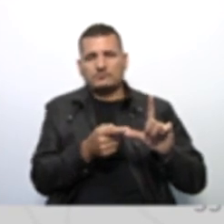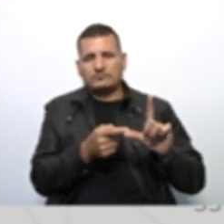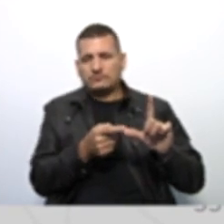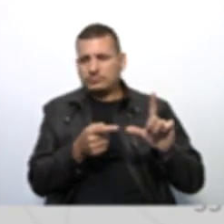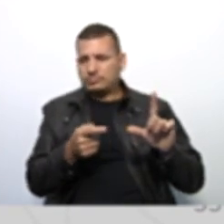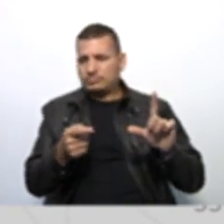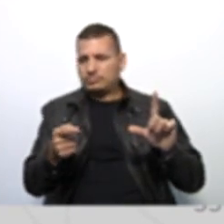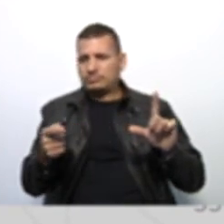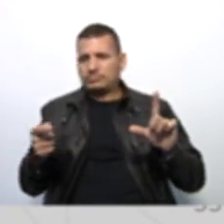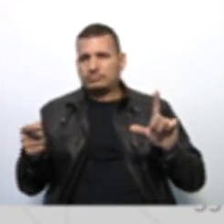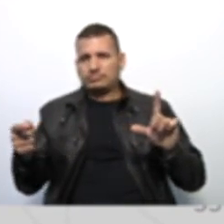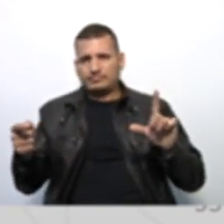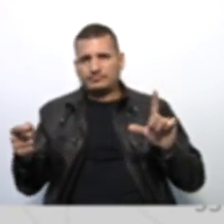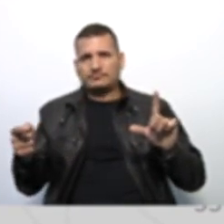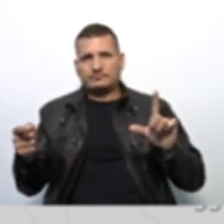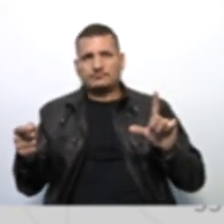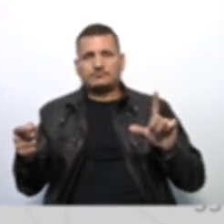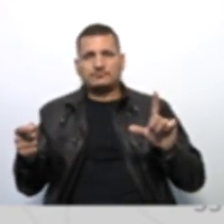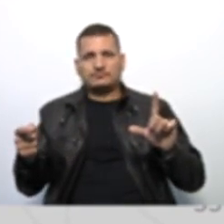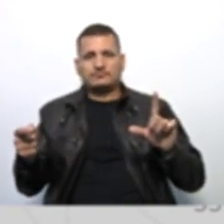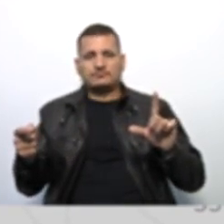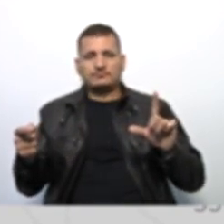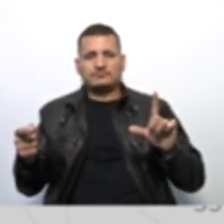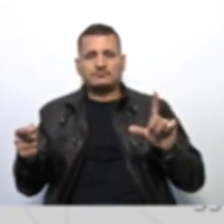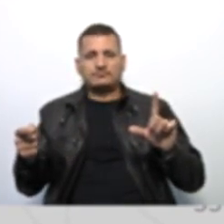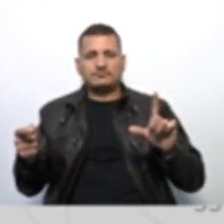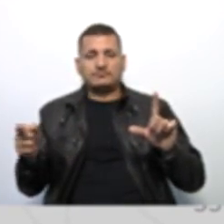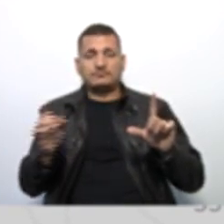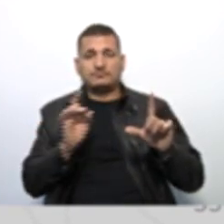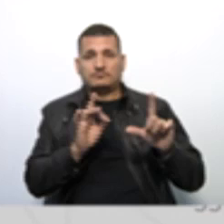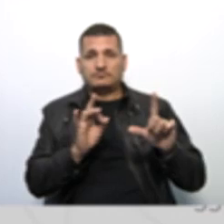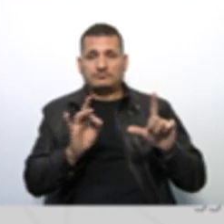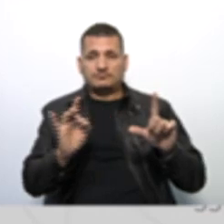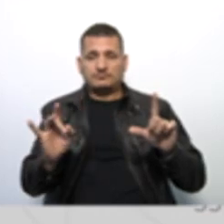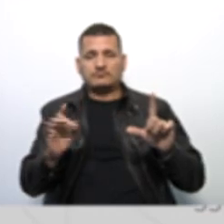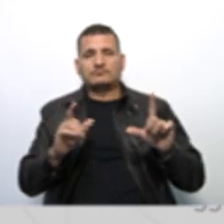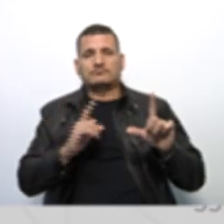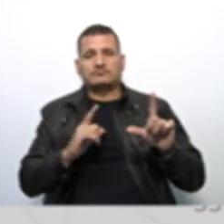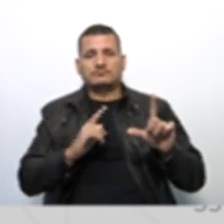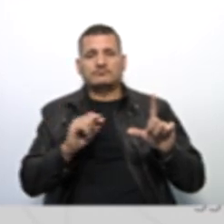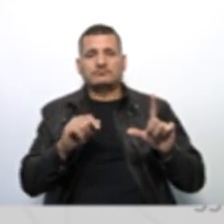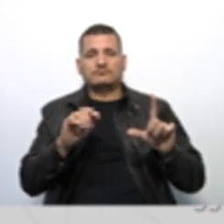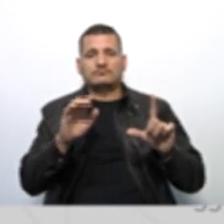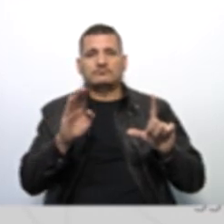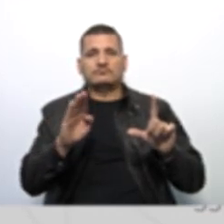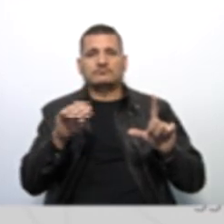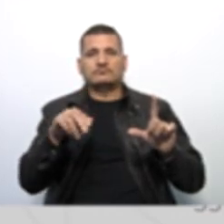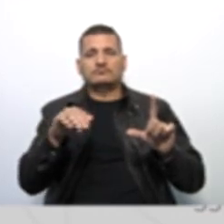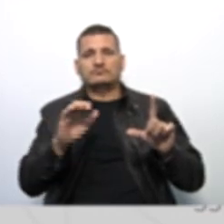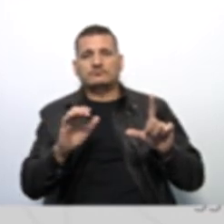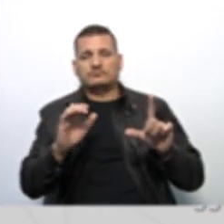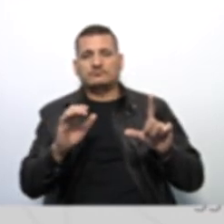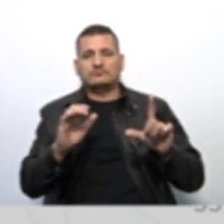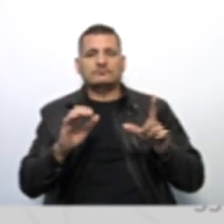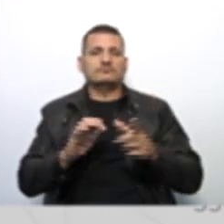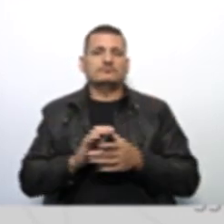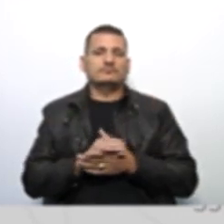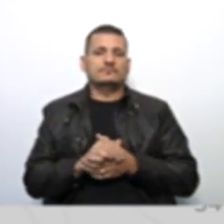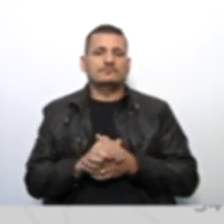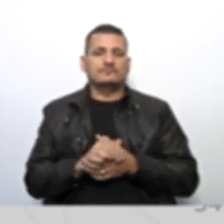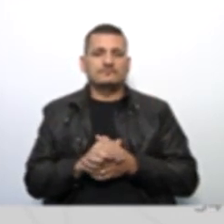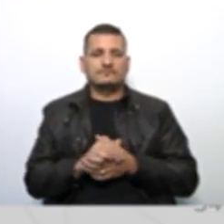outra, formando duas pontas. Cada uma recebe um conector BNC, pessoal. Ok?